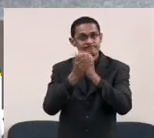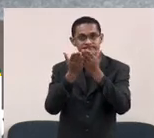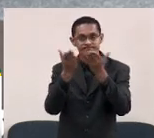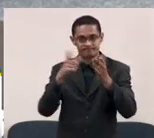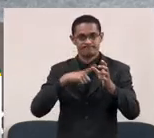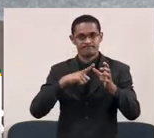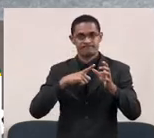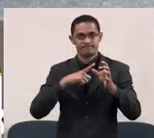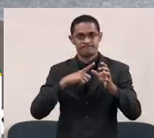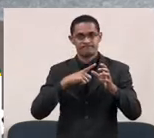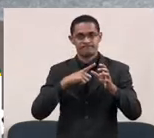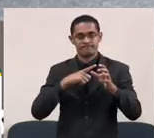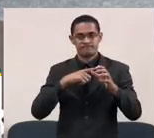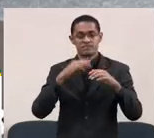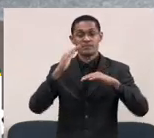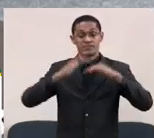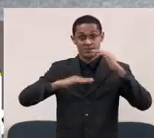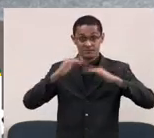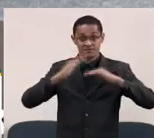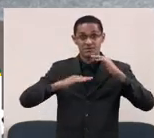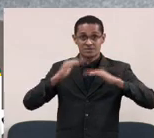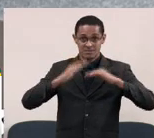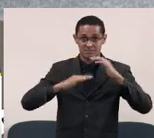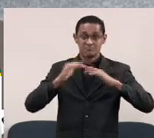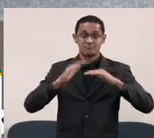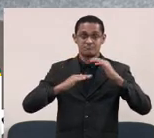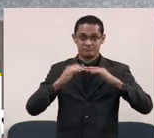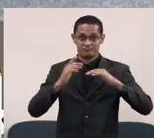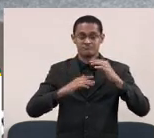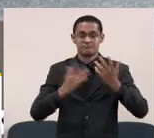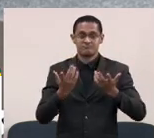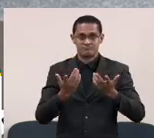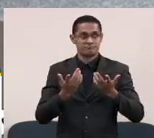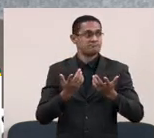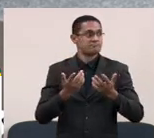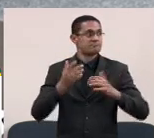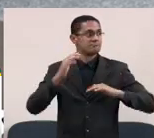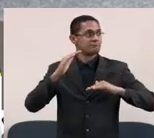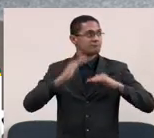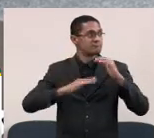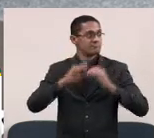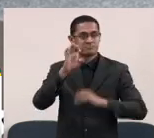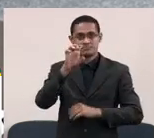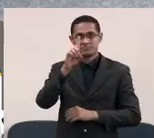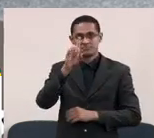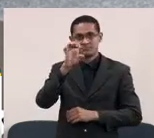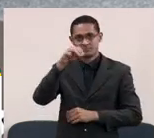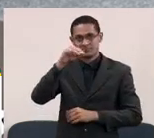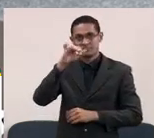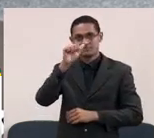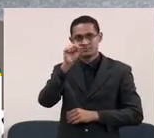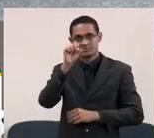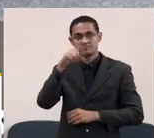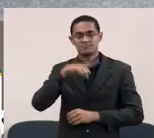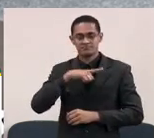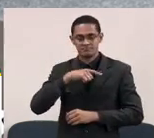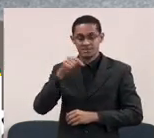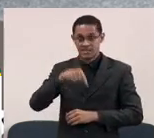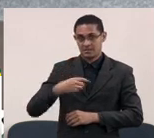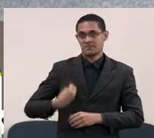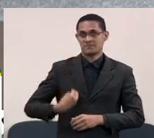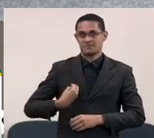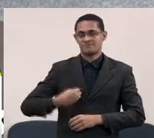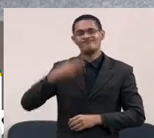agentes de endemias que estão aqui nessa casa e que, desde